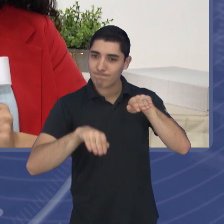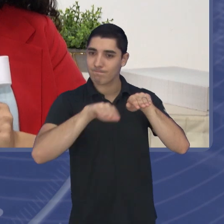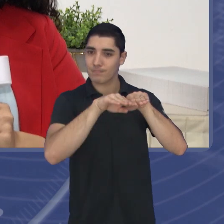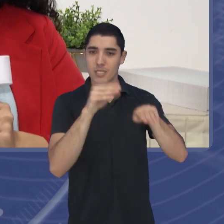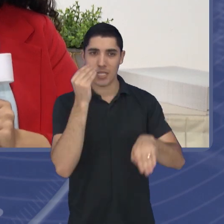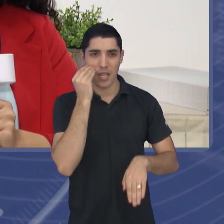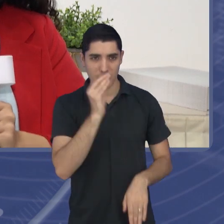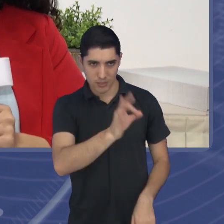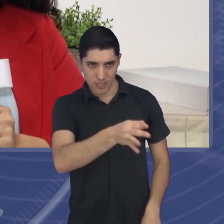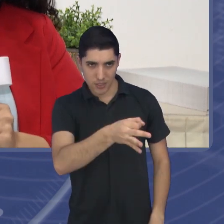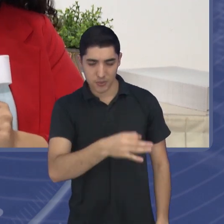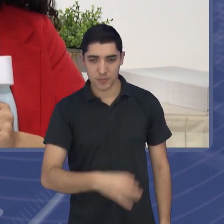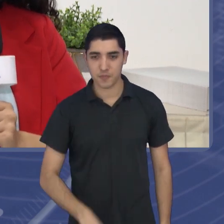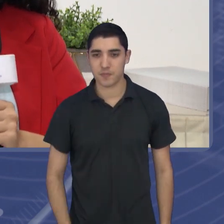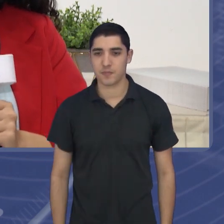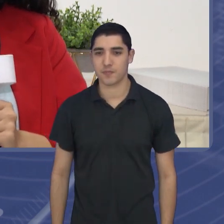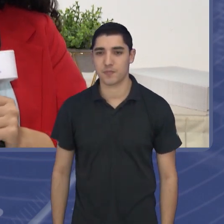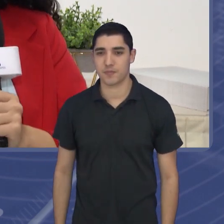meninas?